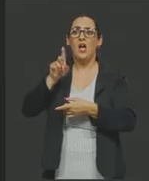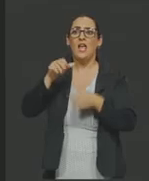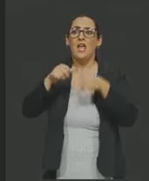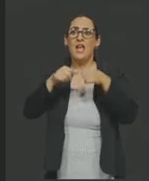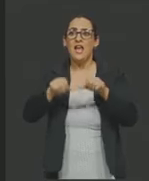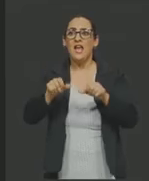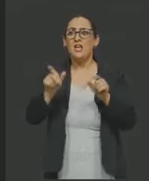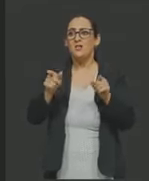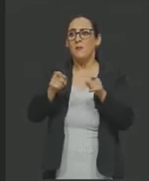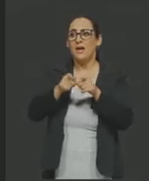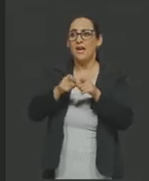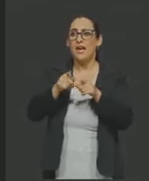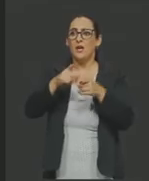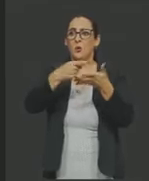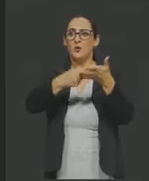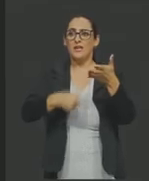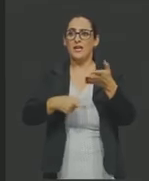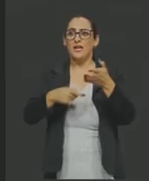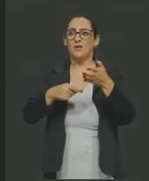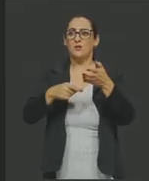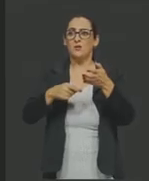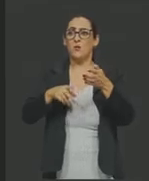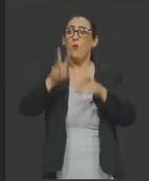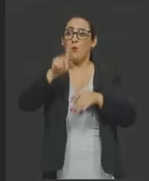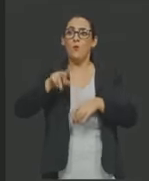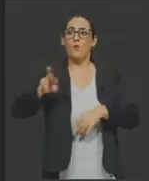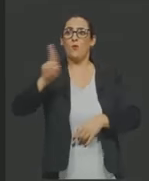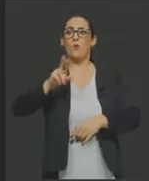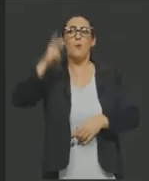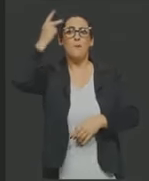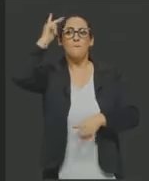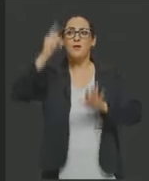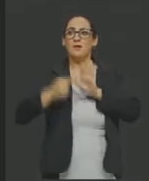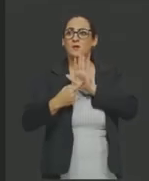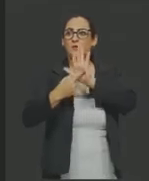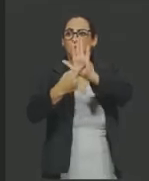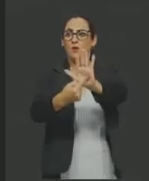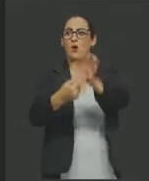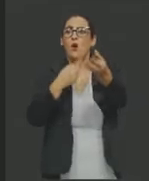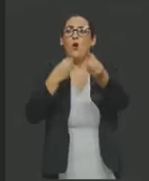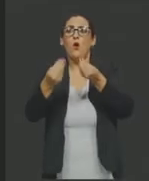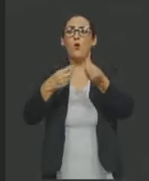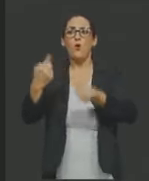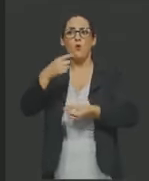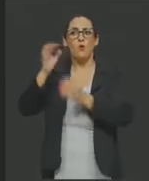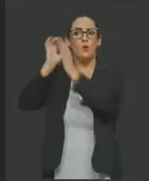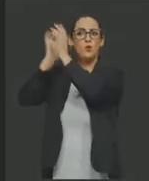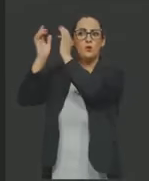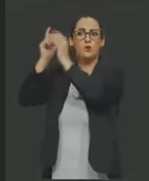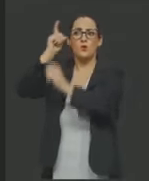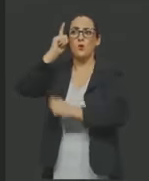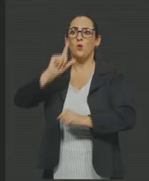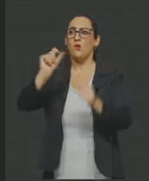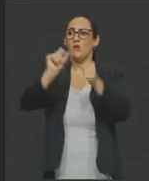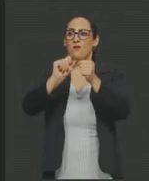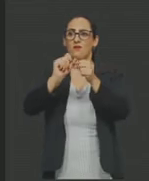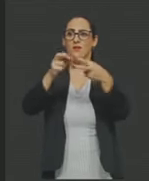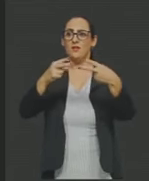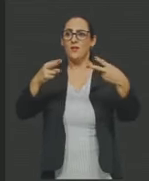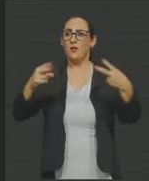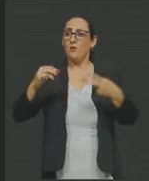este pequeno texto serve apenas para mostrar como nossa cabeça consegue fazer